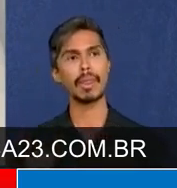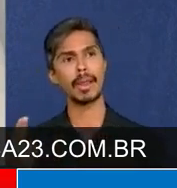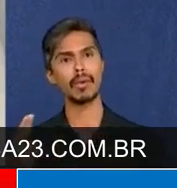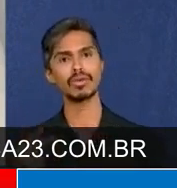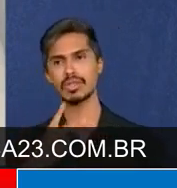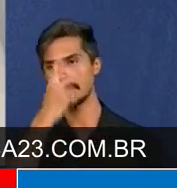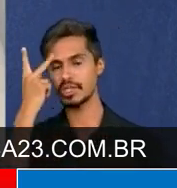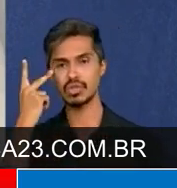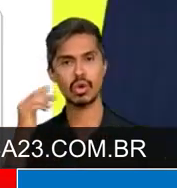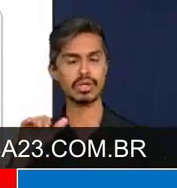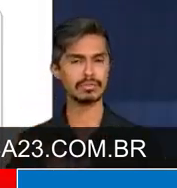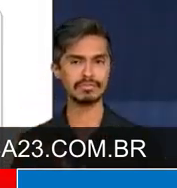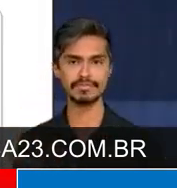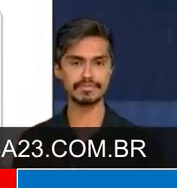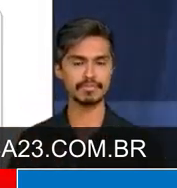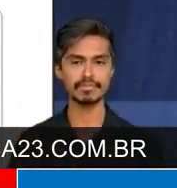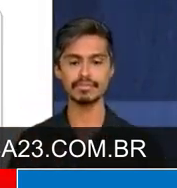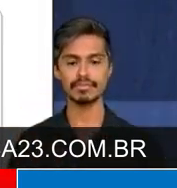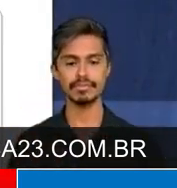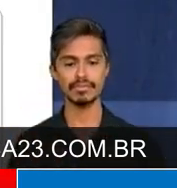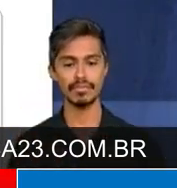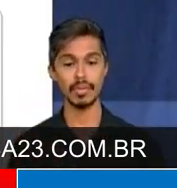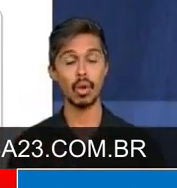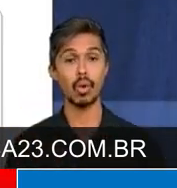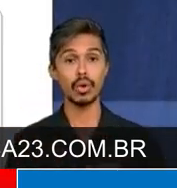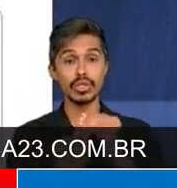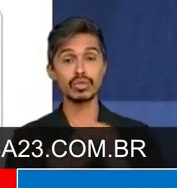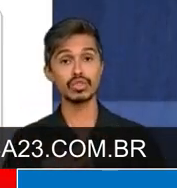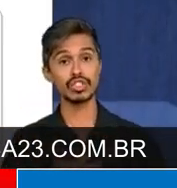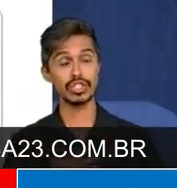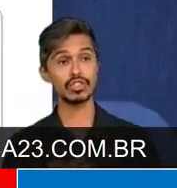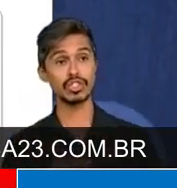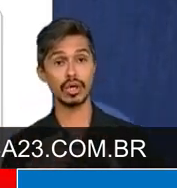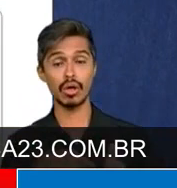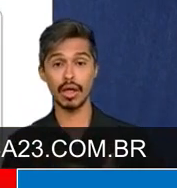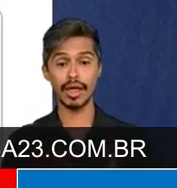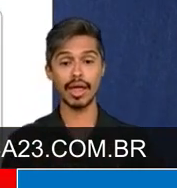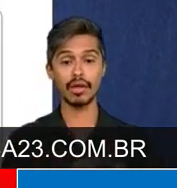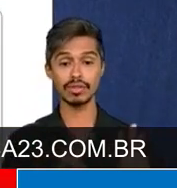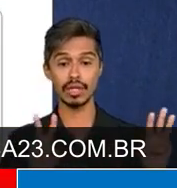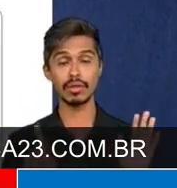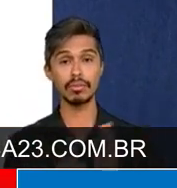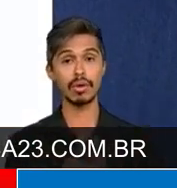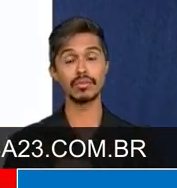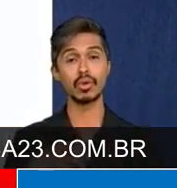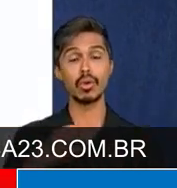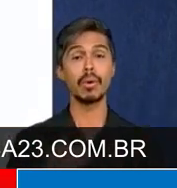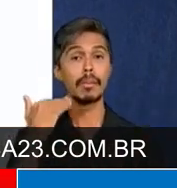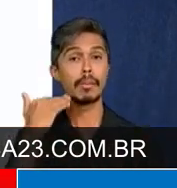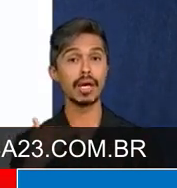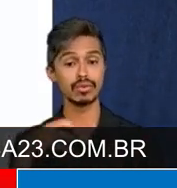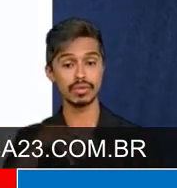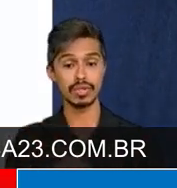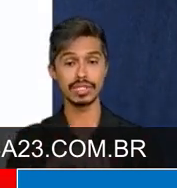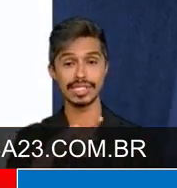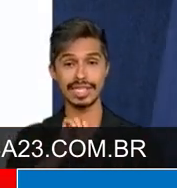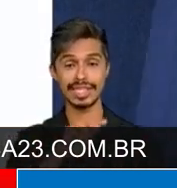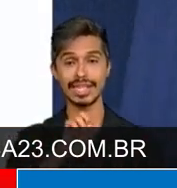de parceiros, de cônjuges. O único canal disponível para a consulta é o site do Banco Central,